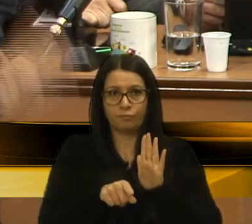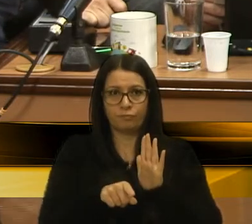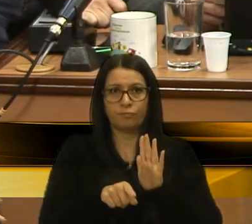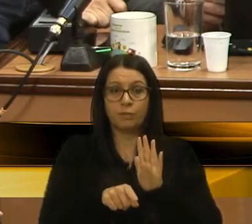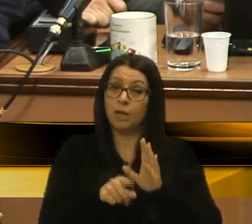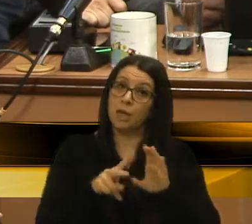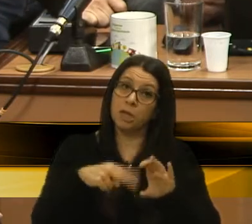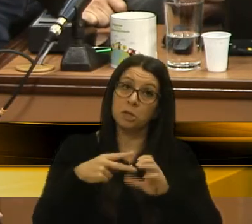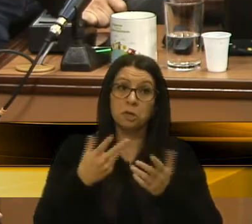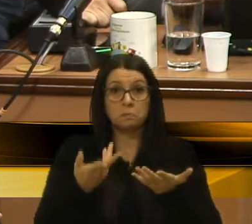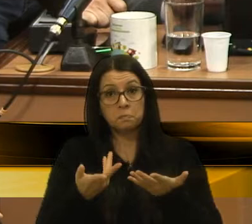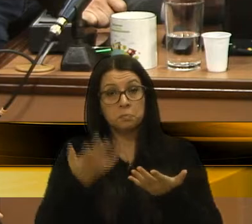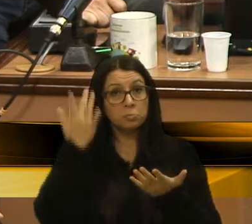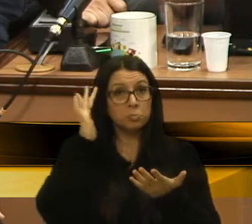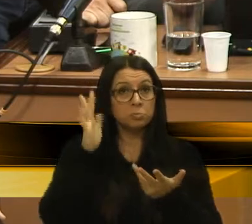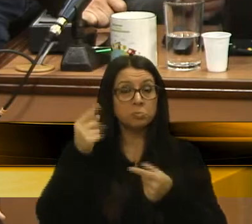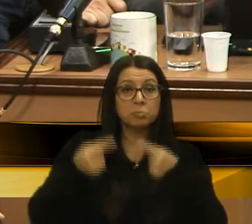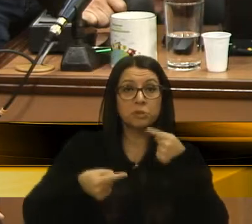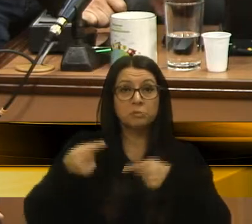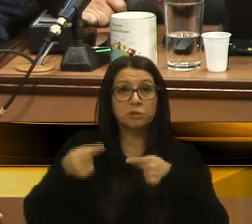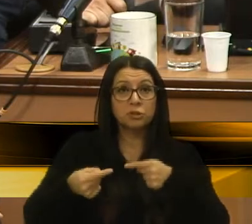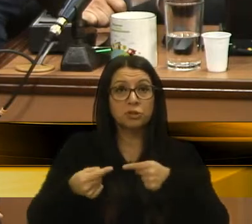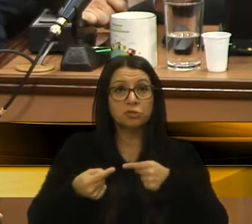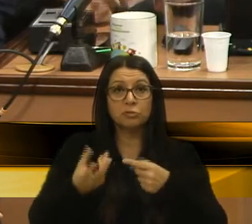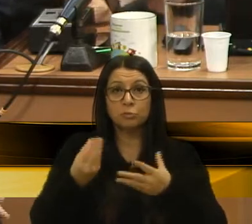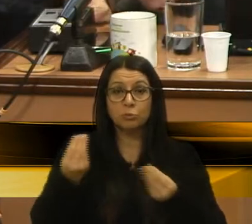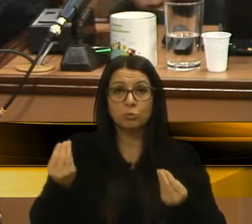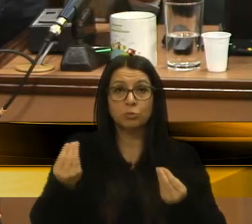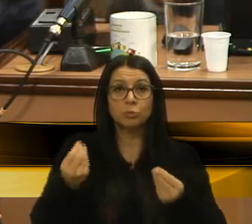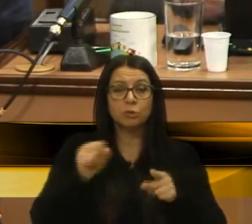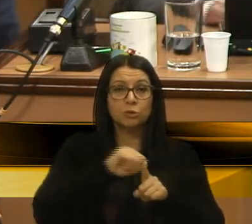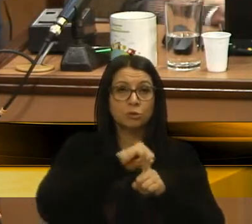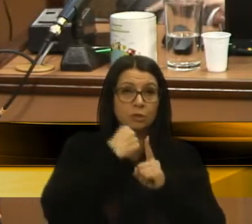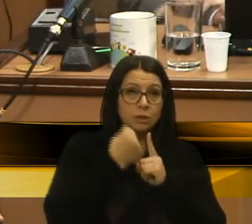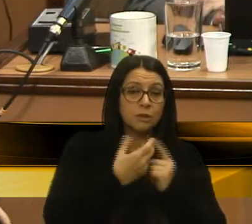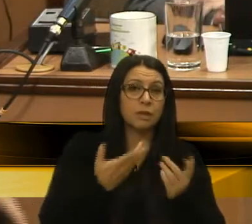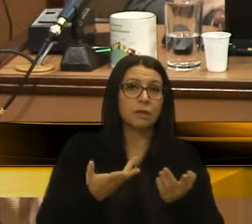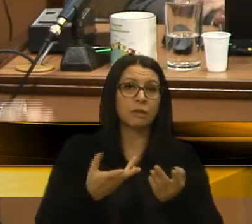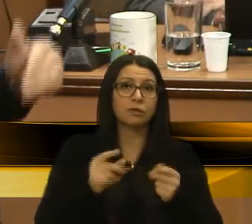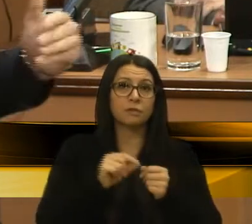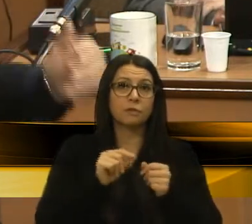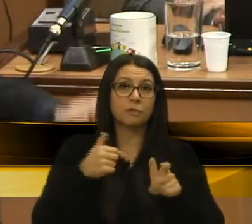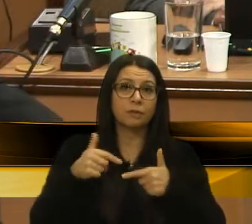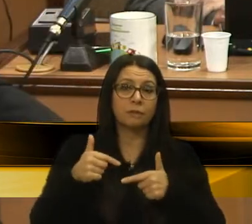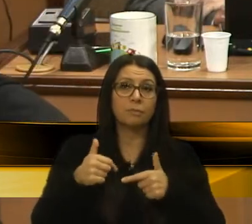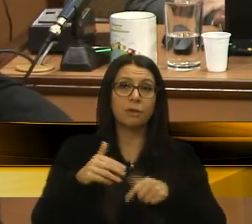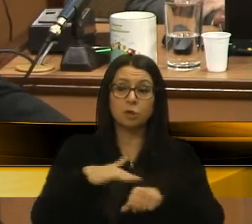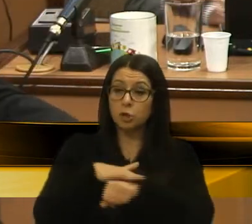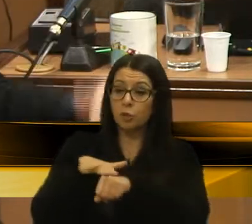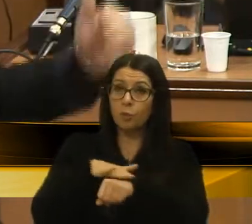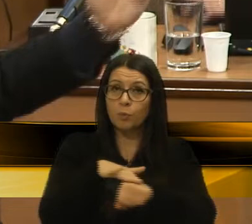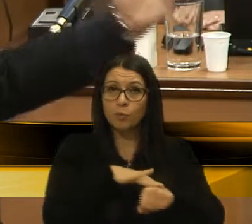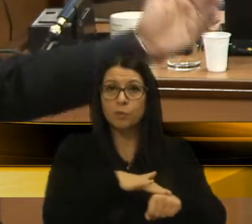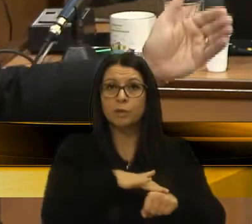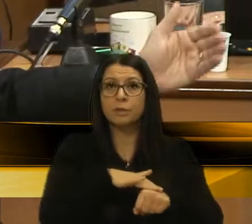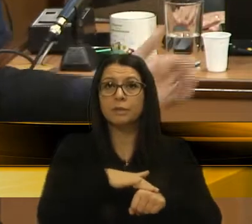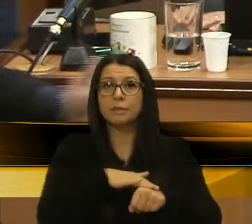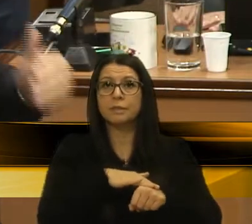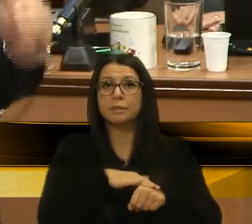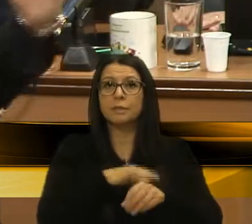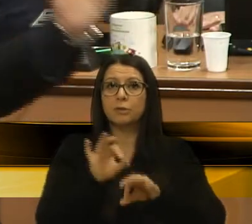Câmara, talvez porque a Câmara tenha debatido exaustivamente com a sociedade, tenha feito um trabalho de diálogo,